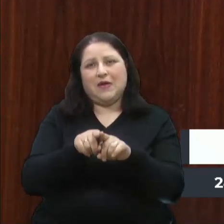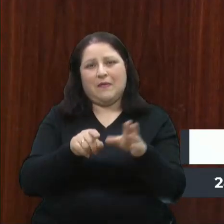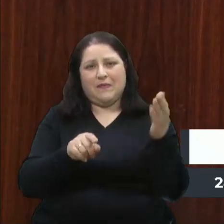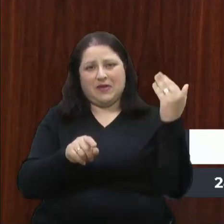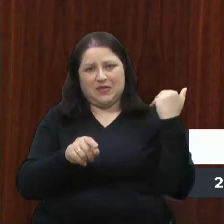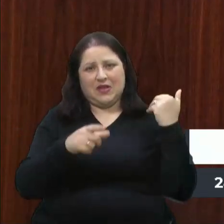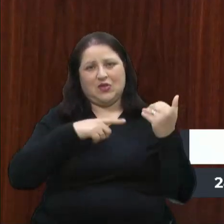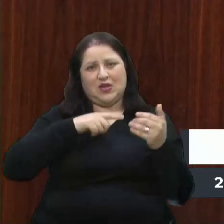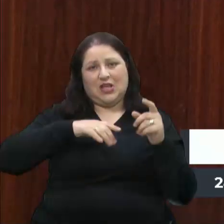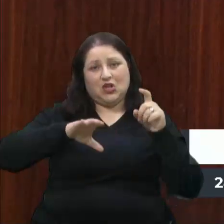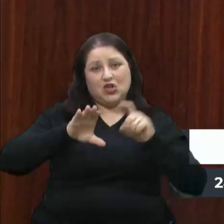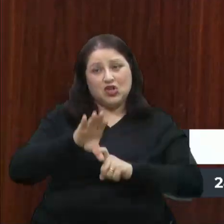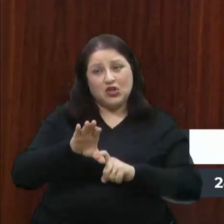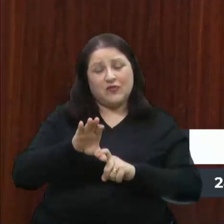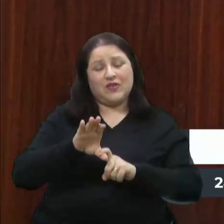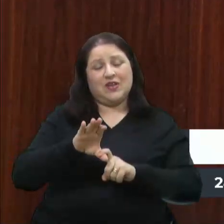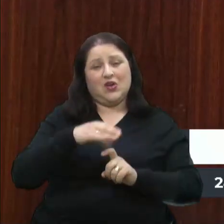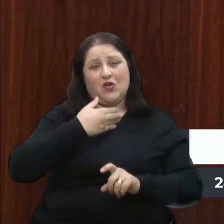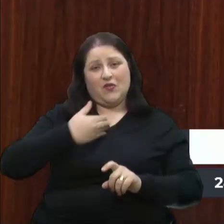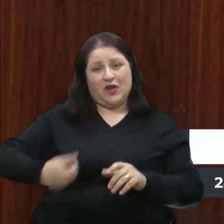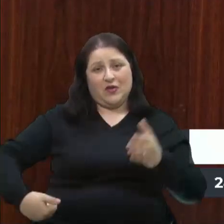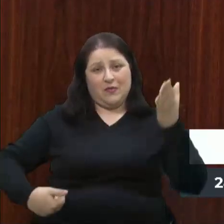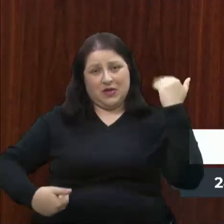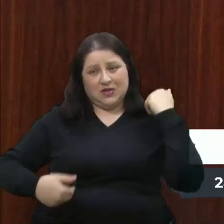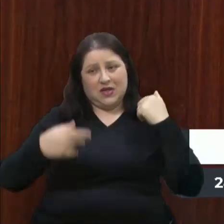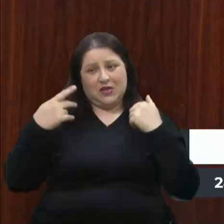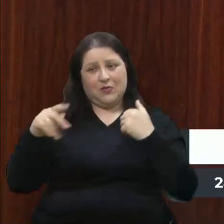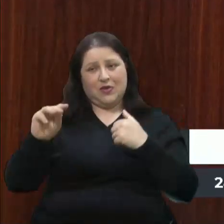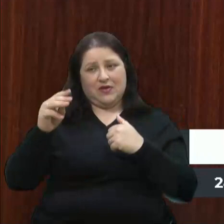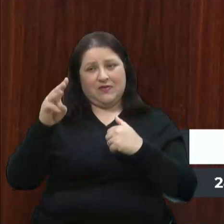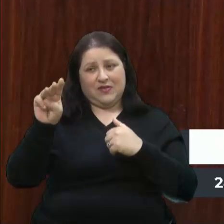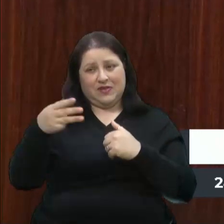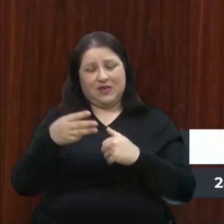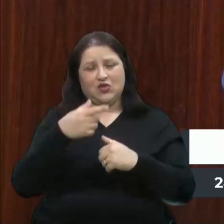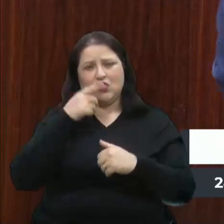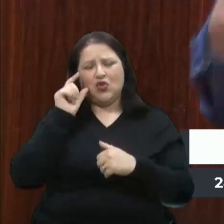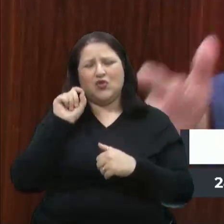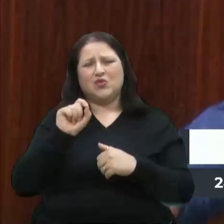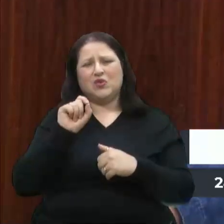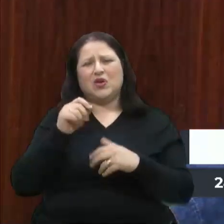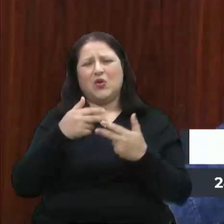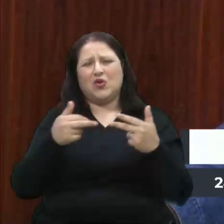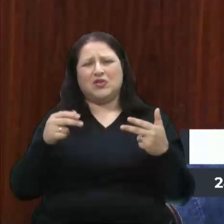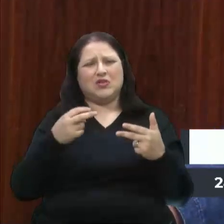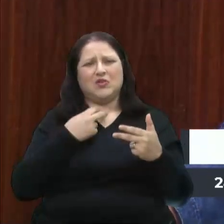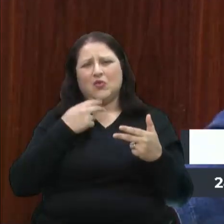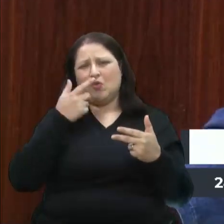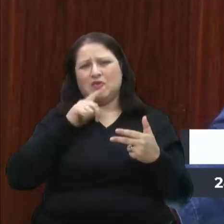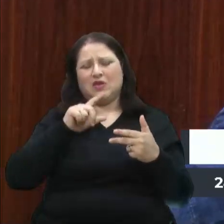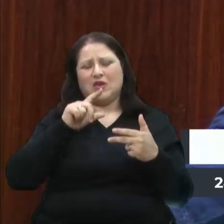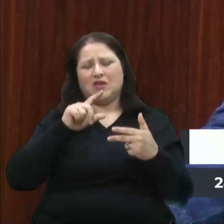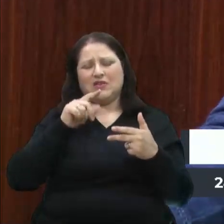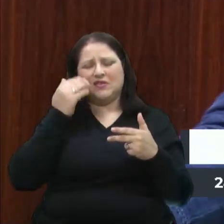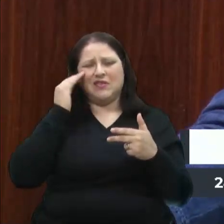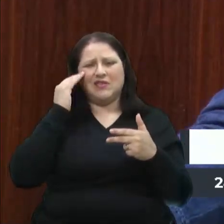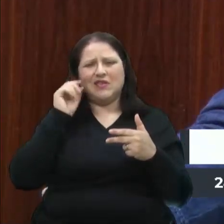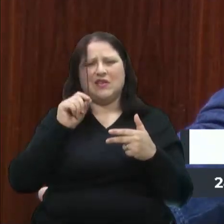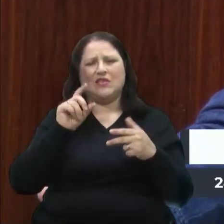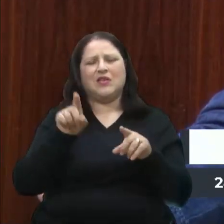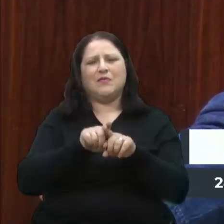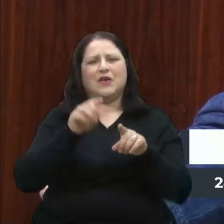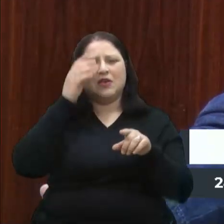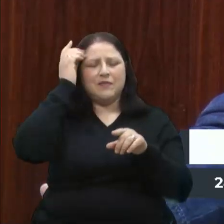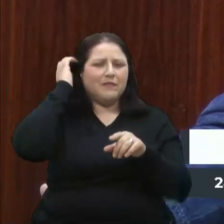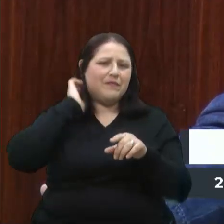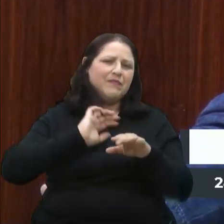com a Visate. Agora, ontem, o que se tornou inadmissível, e eu até me manifestei nas redes sociais, é o blefe